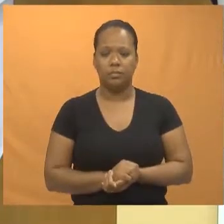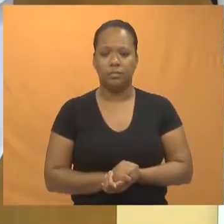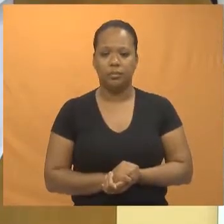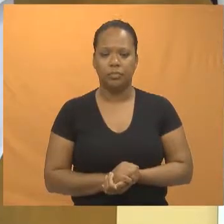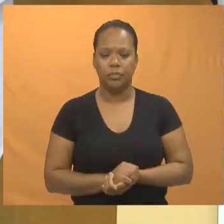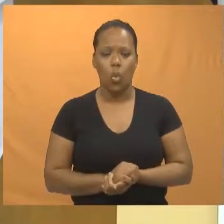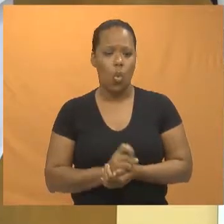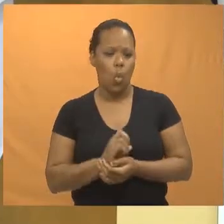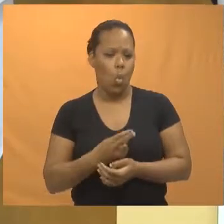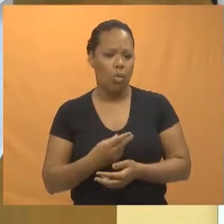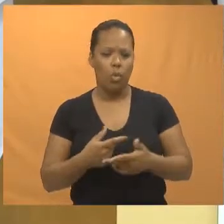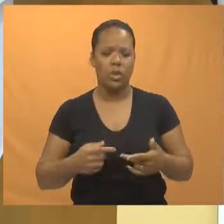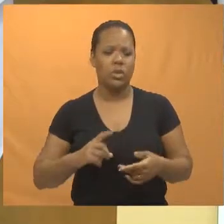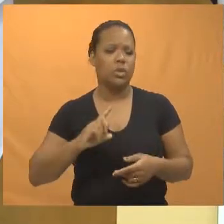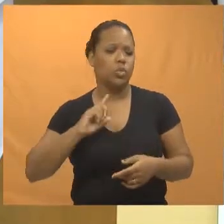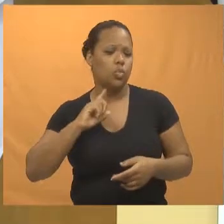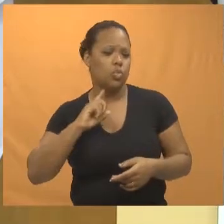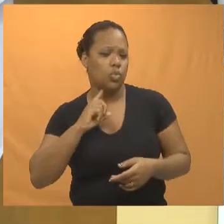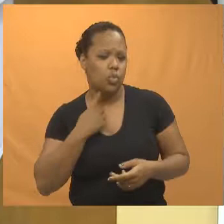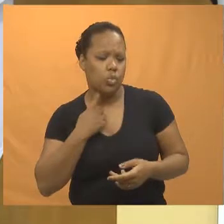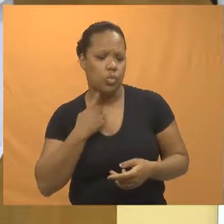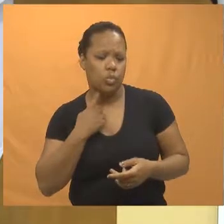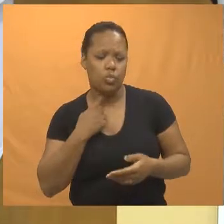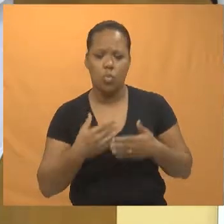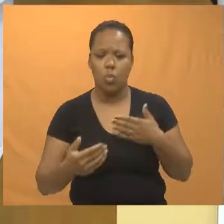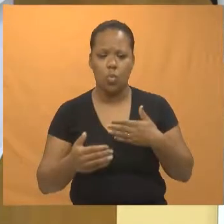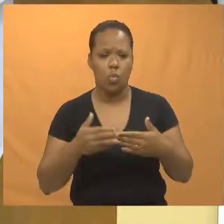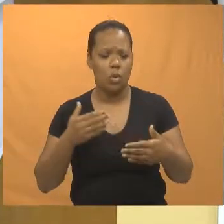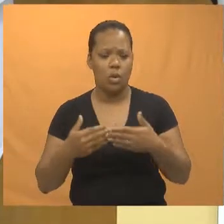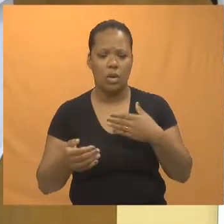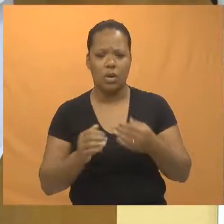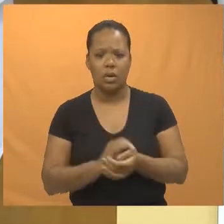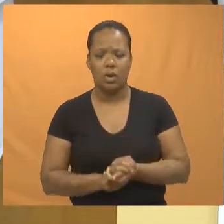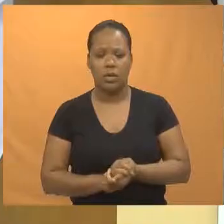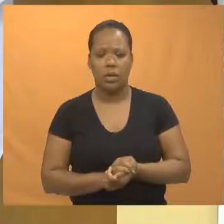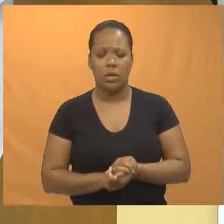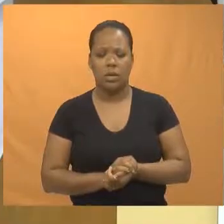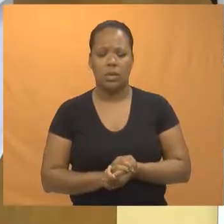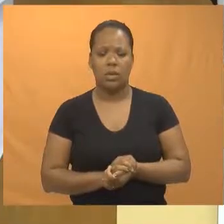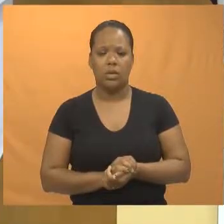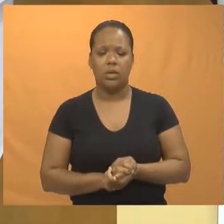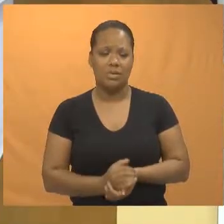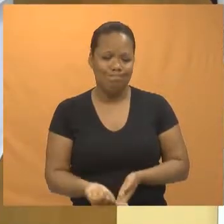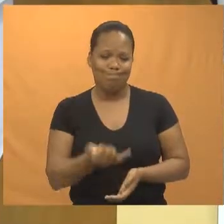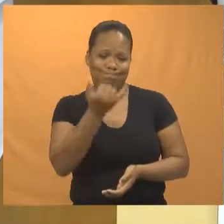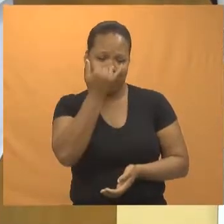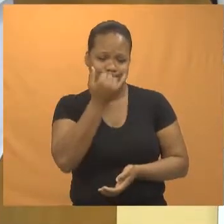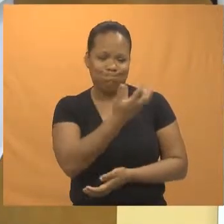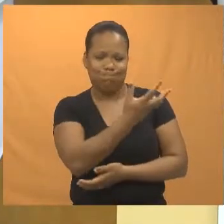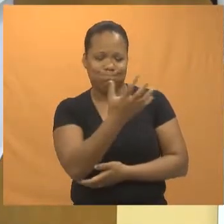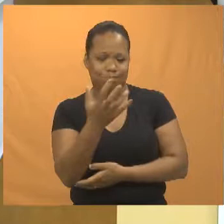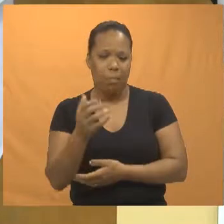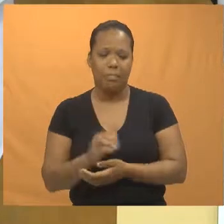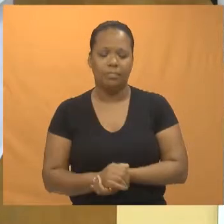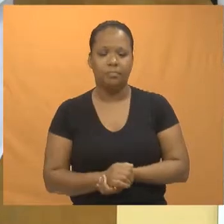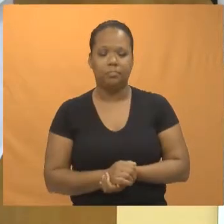potencialmente poluidores ou capazes, sobre qualquer forma, de causar certa degradação ambiental.